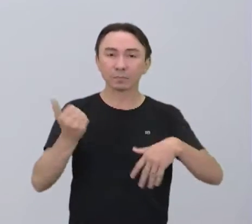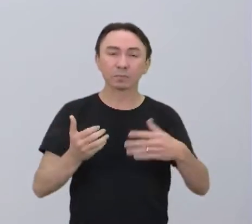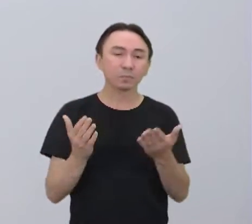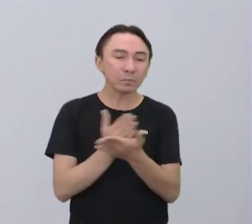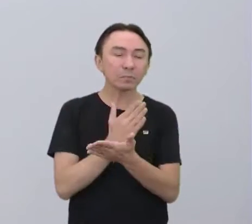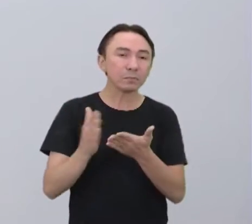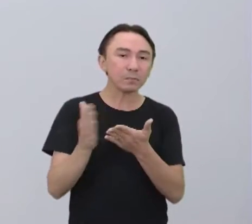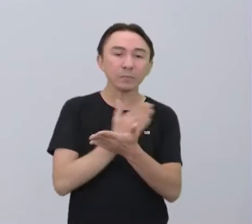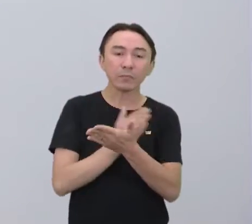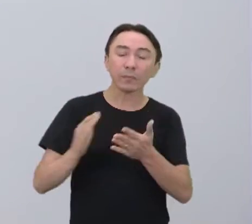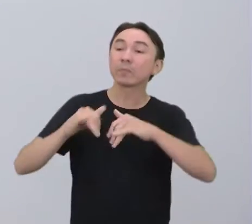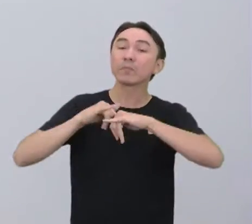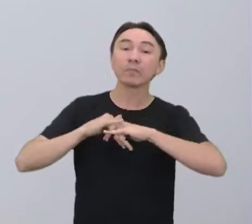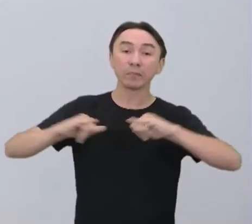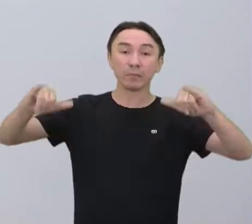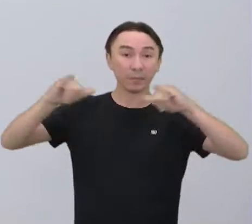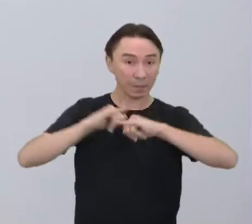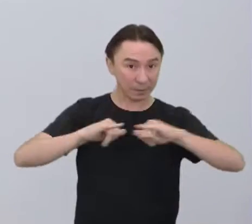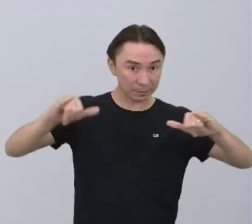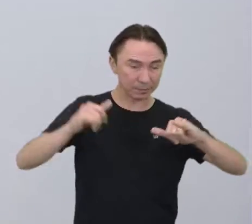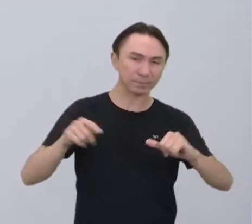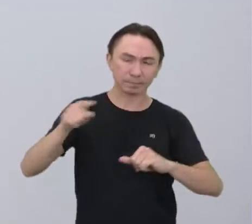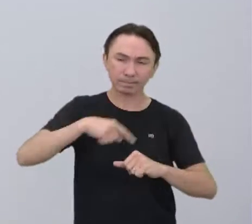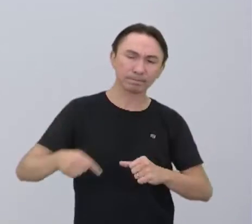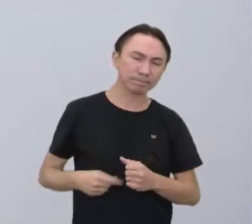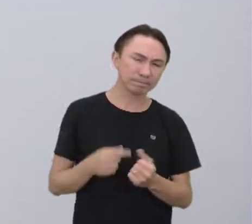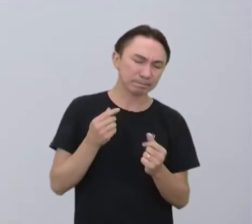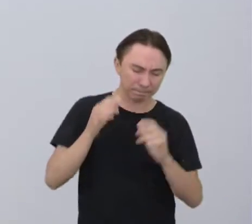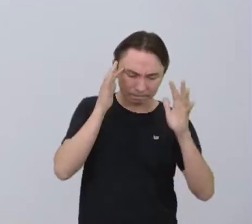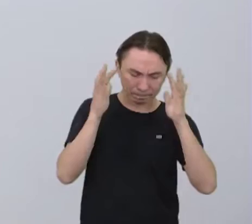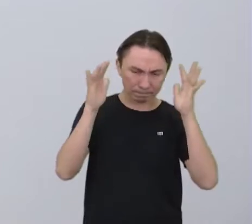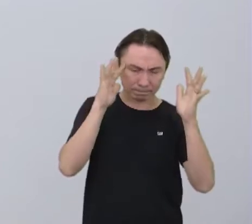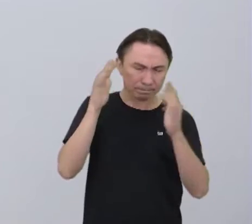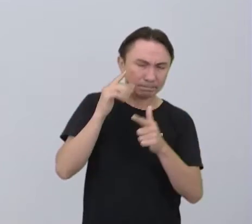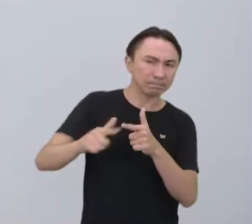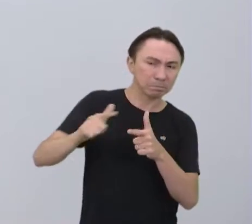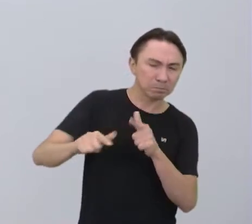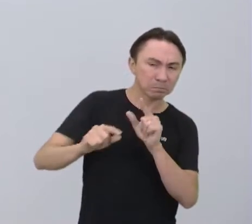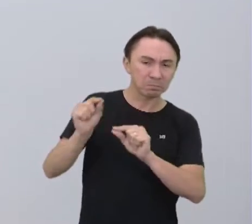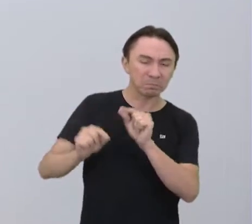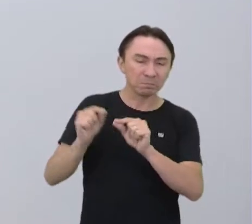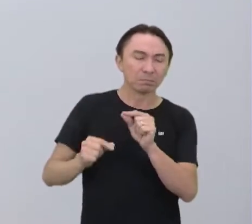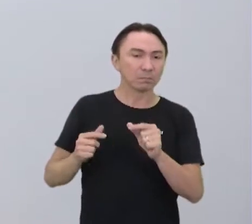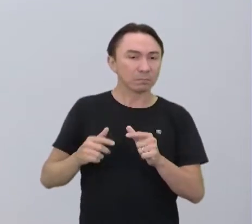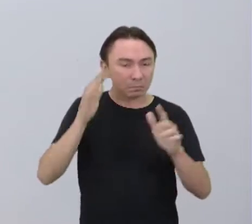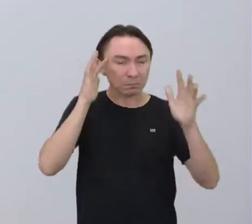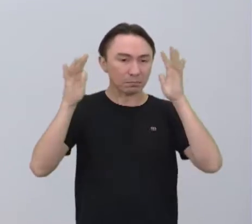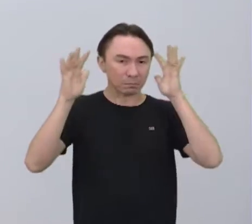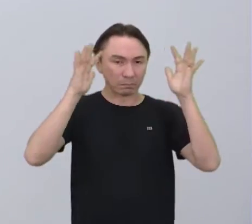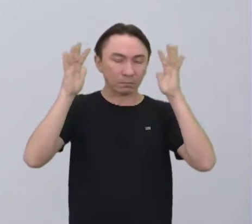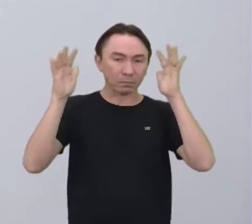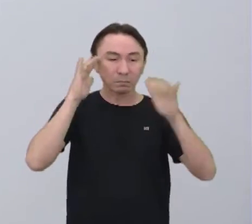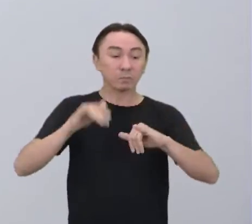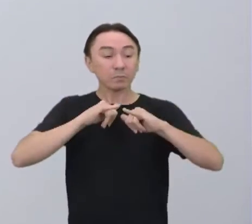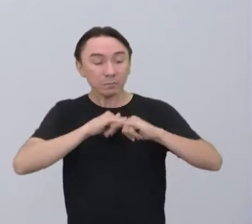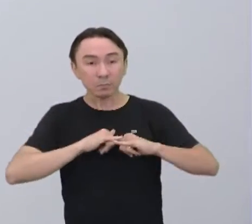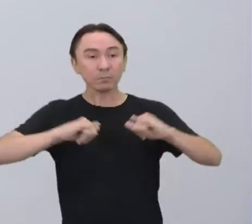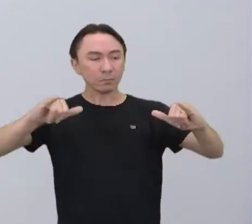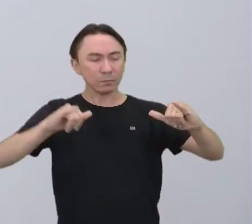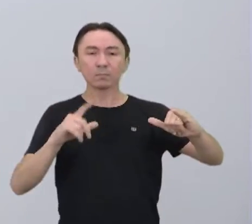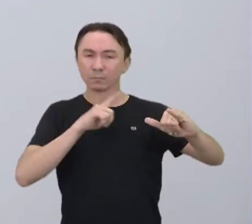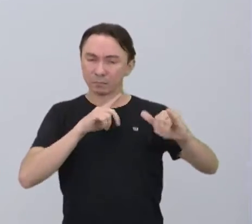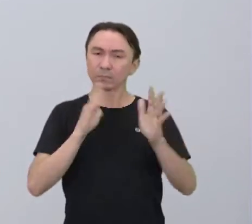para justamente refletir sobre esses problemas. Essas notícias, elas são já notícias que eram sugeridas no